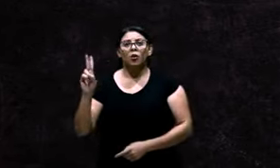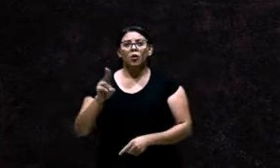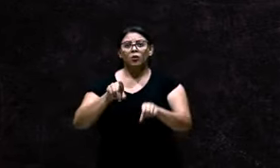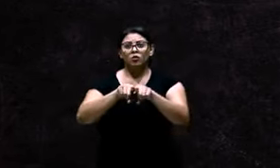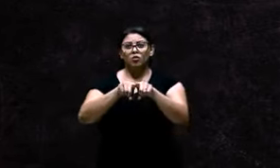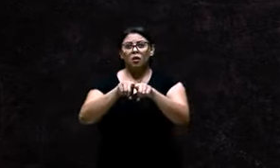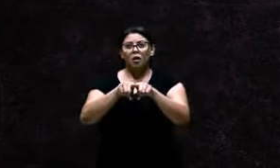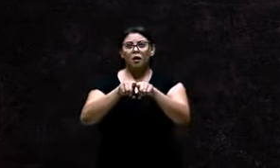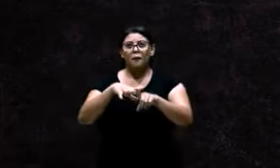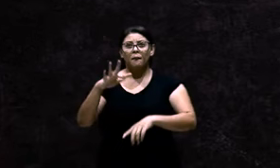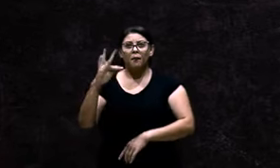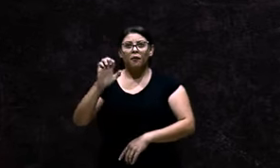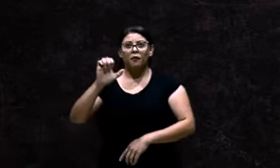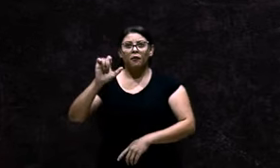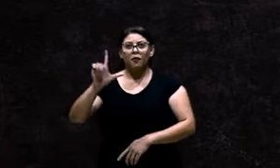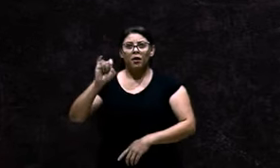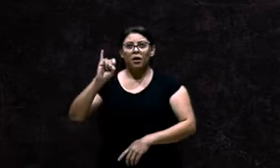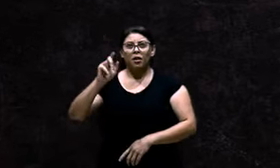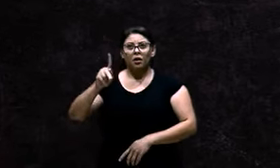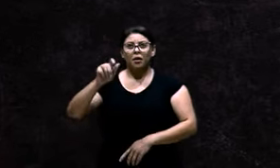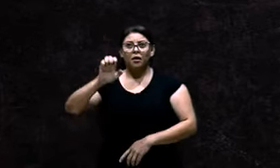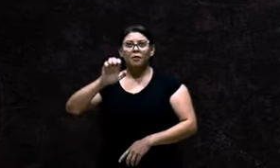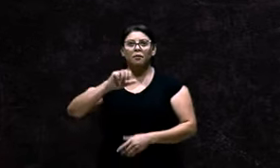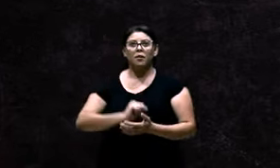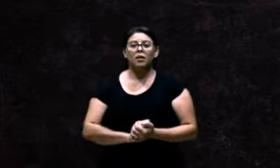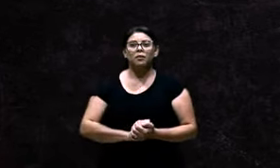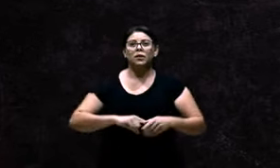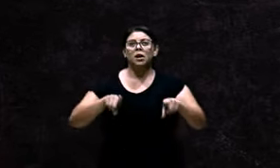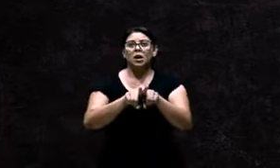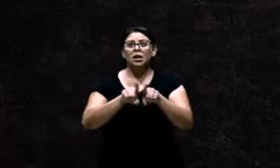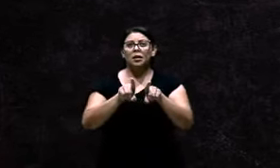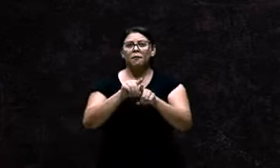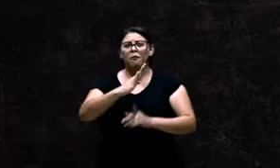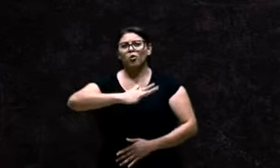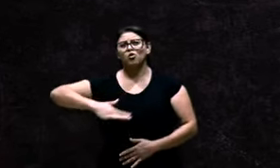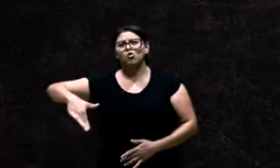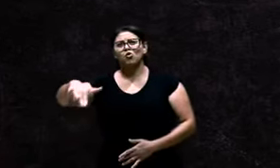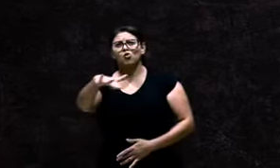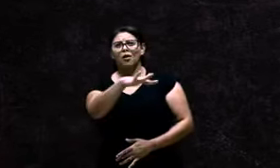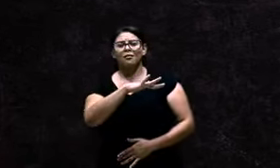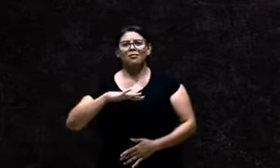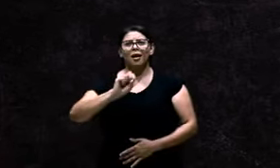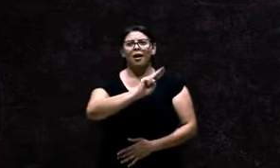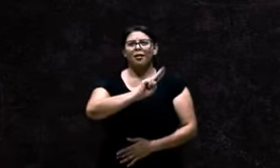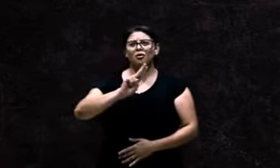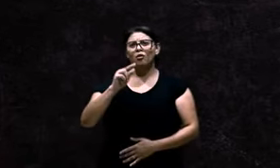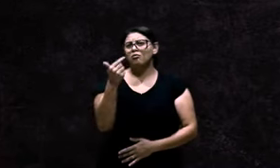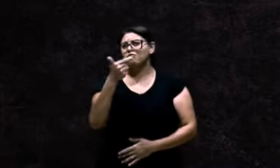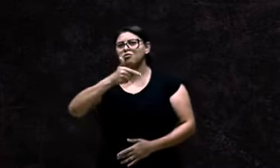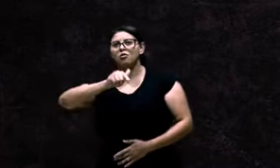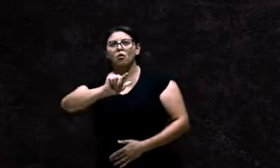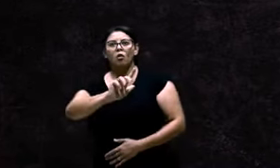da Itureia, e da província de Traconites, e Lisânias tetrarca